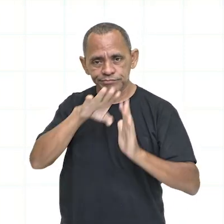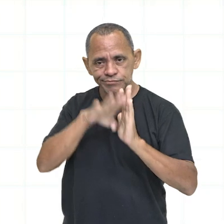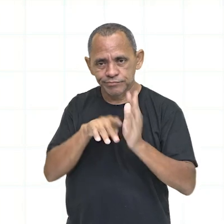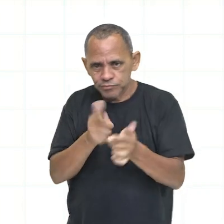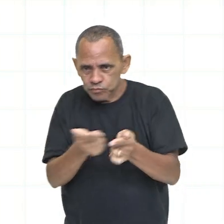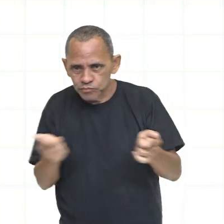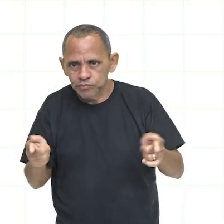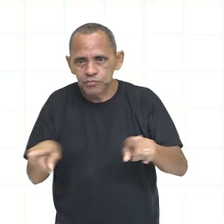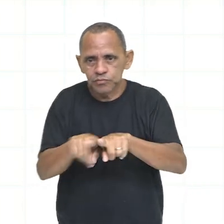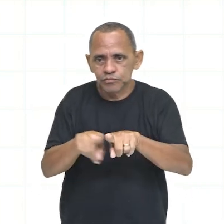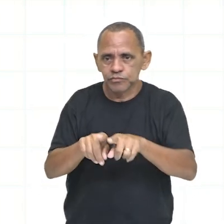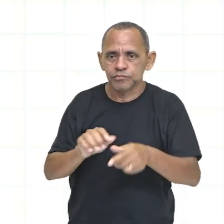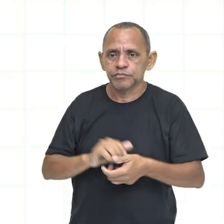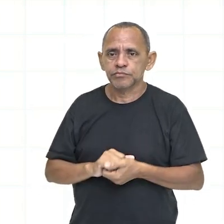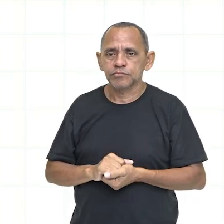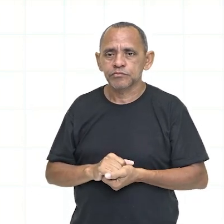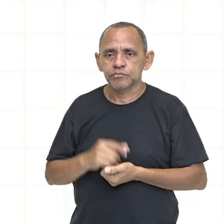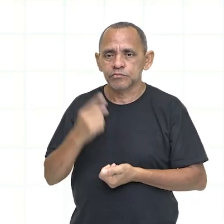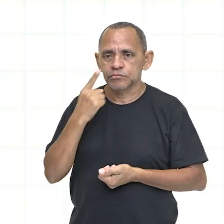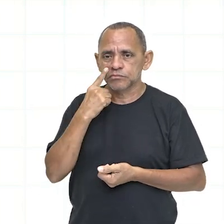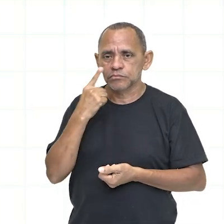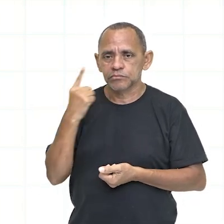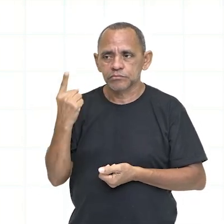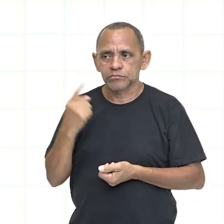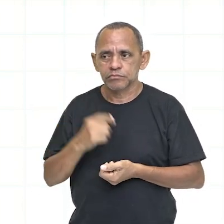sendo utilizadas como linking words?